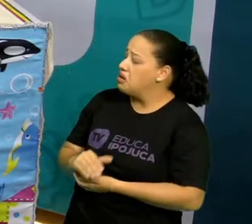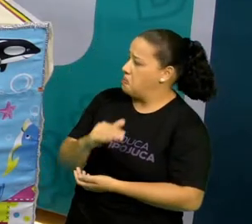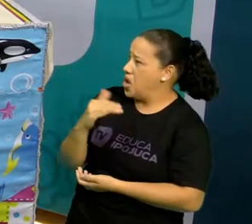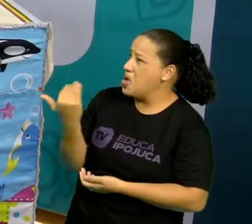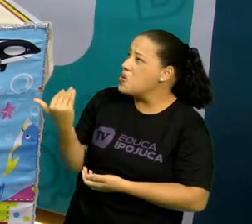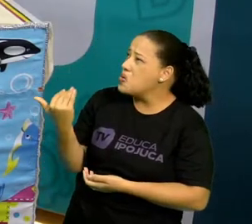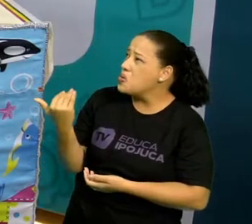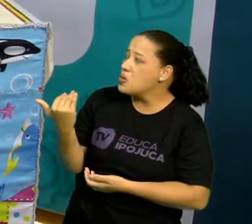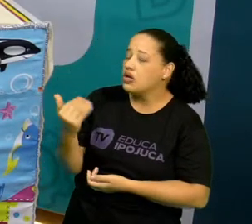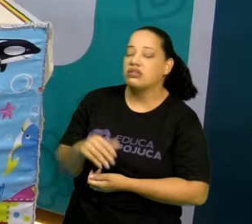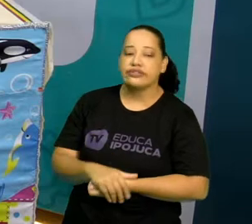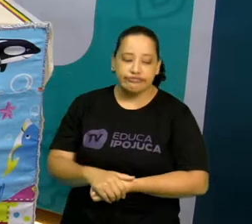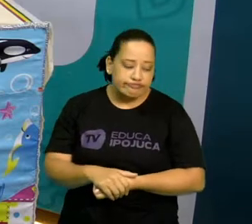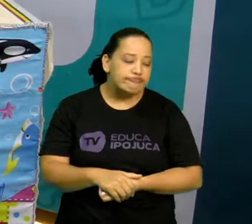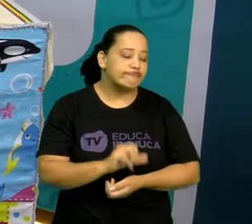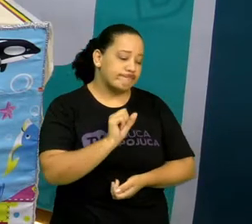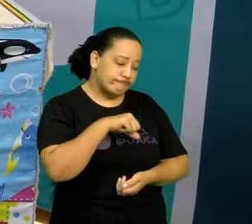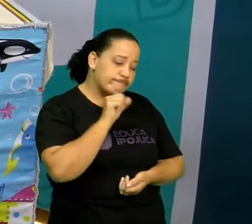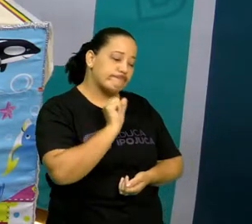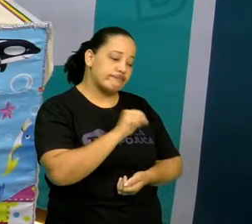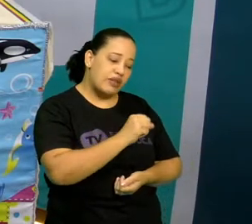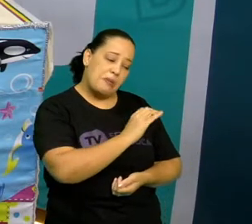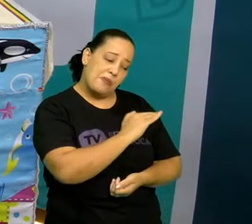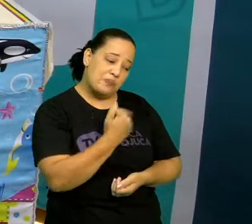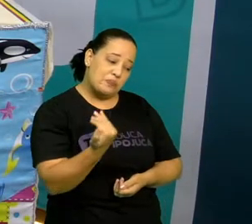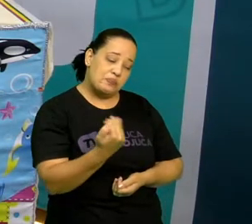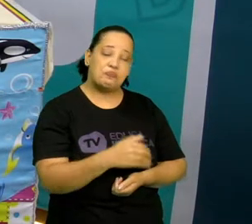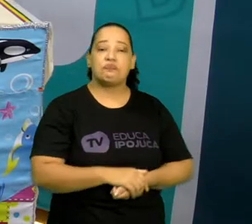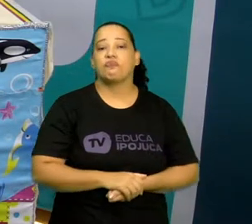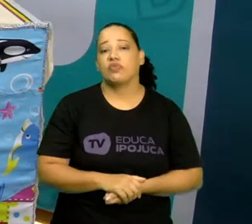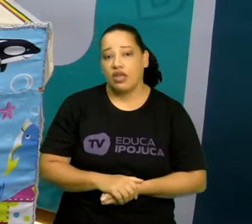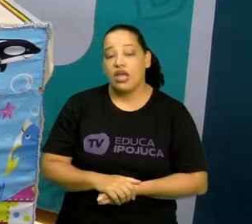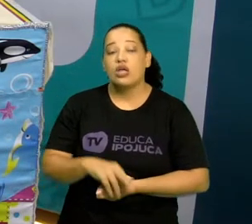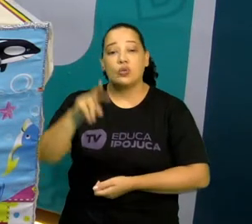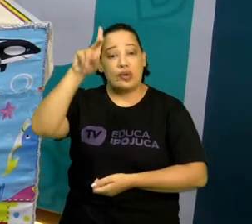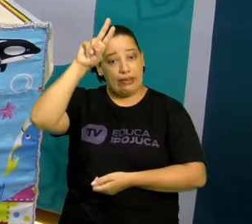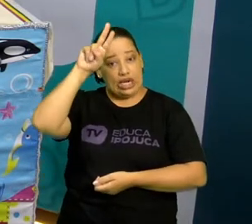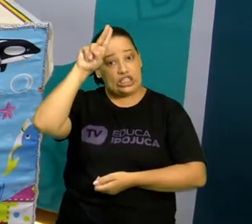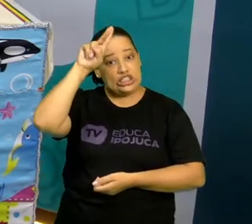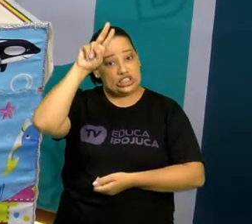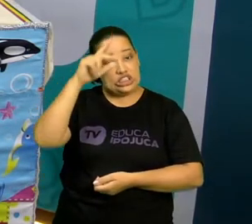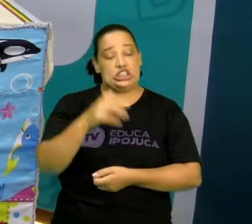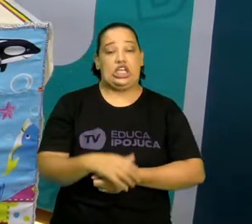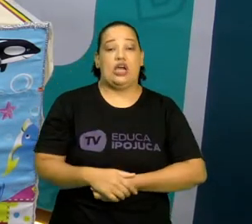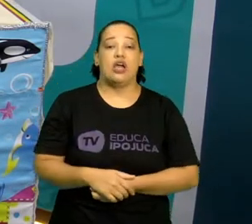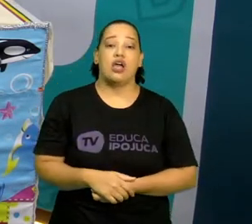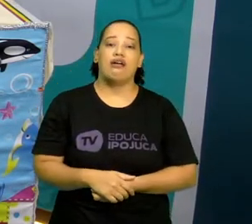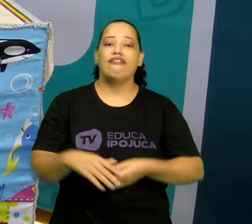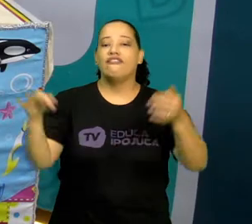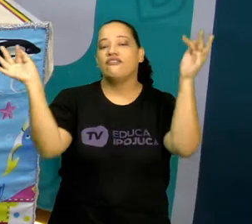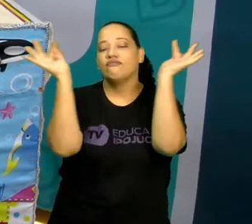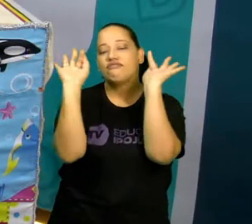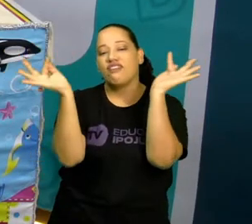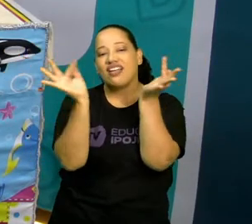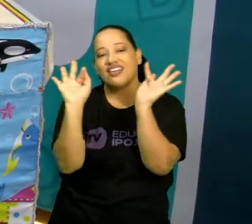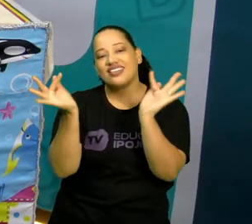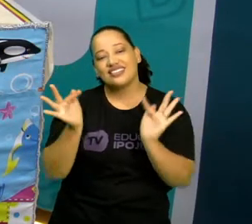leiturinha. Eita. E dona Baratinha, gente, que estava tão